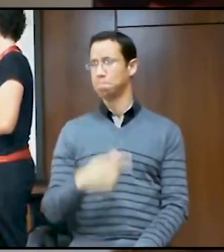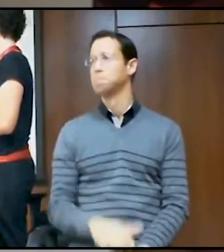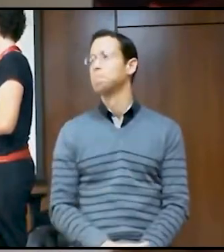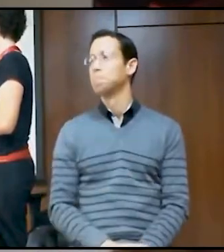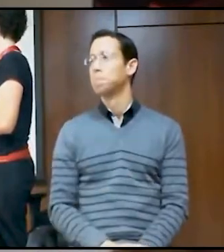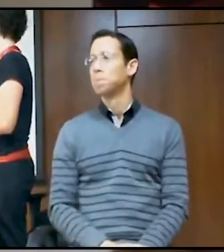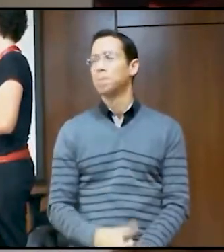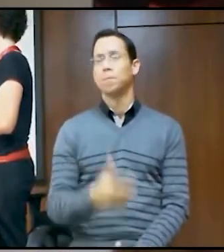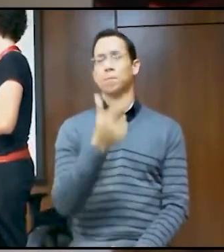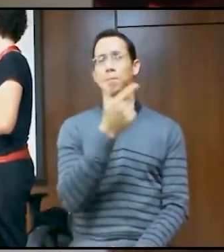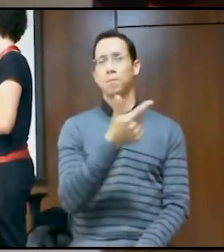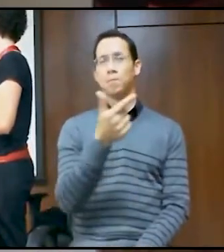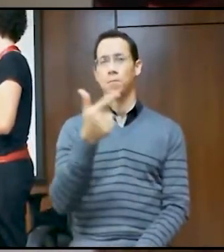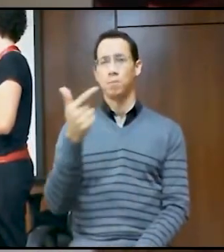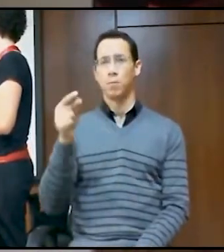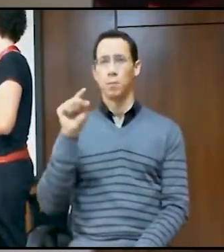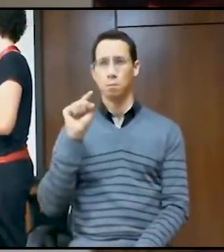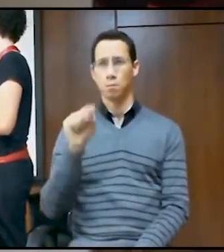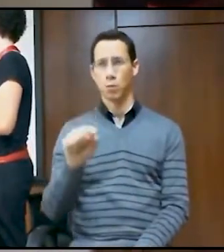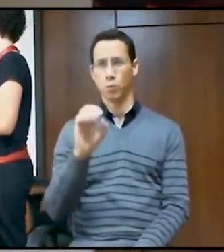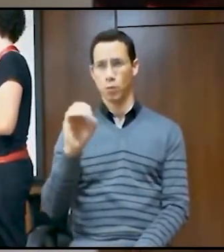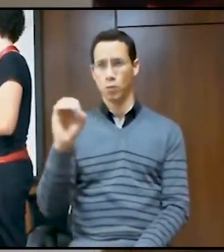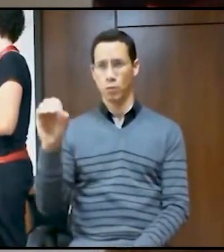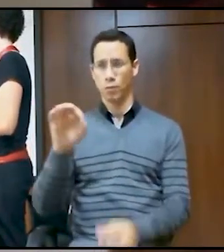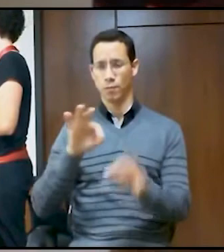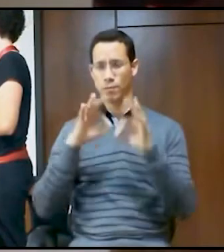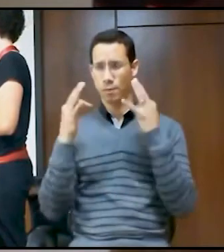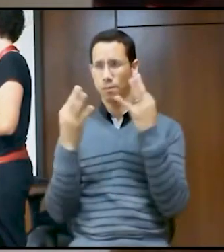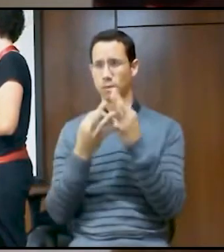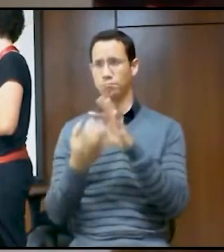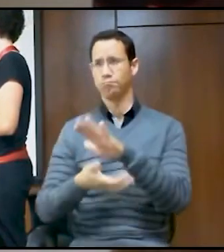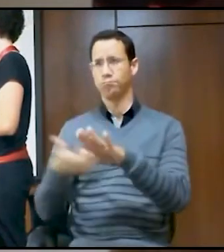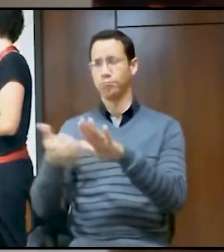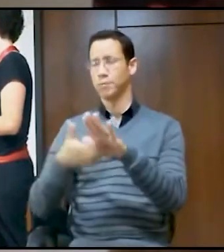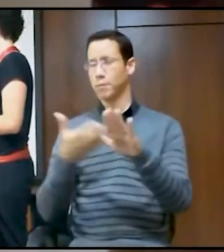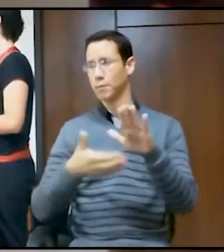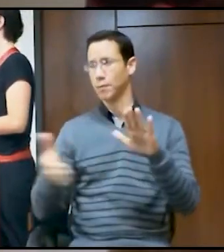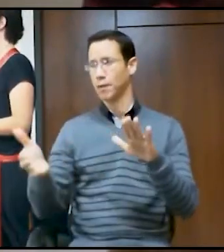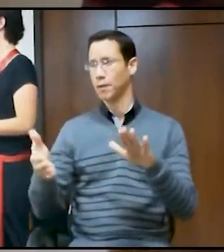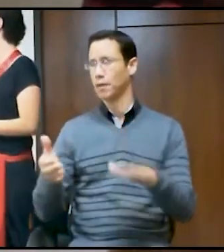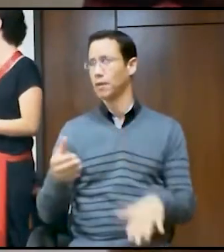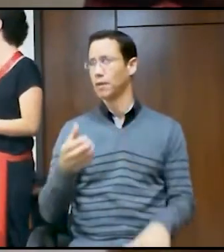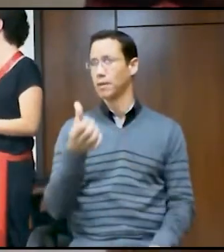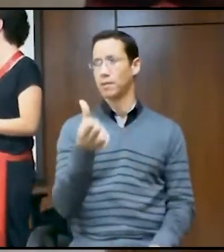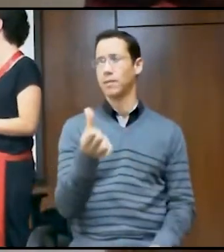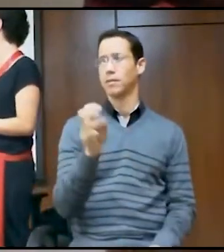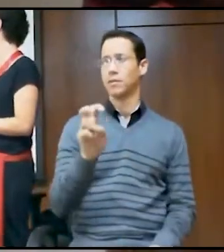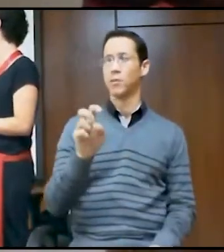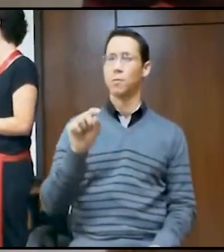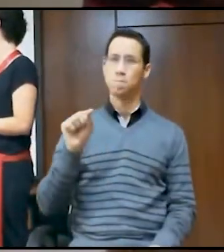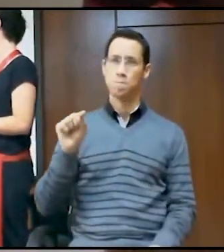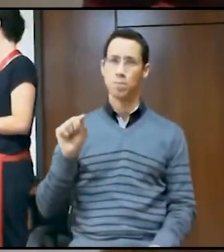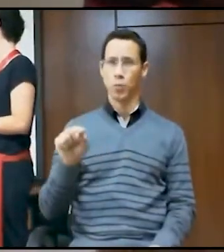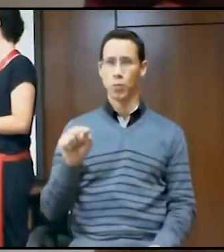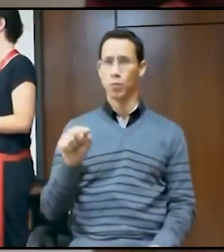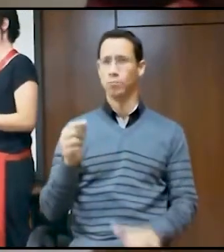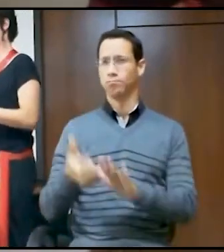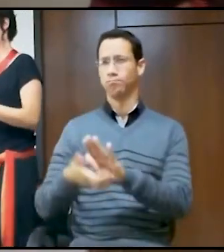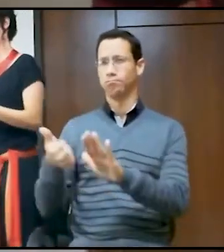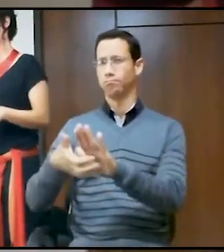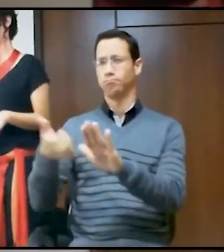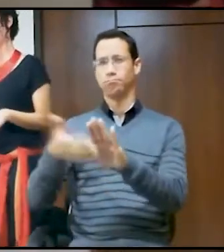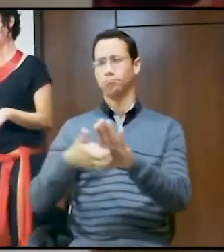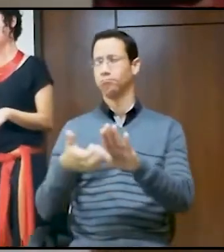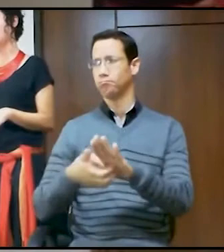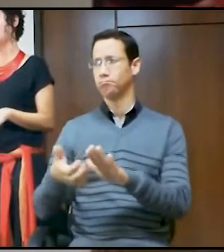temos 222 mil famílias sob ameaça de remoção e 65 mil removidas total ou parcialmente. Isso